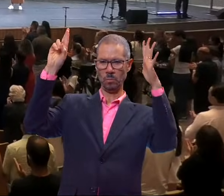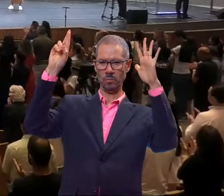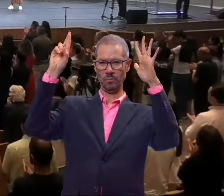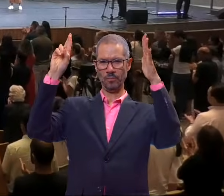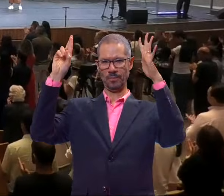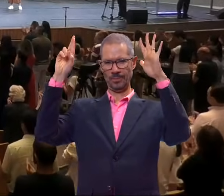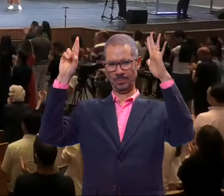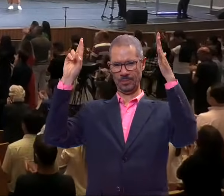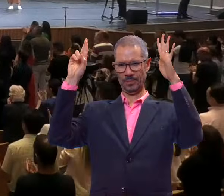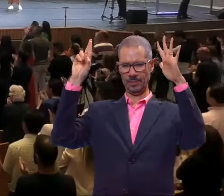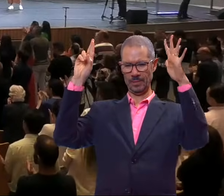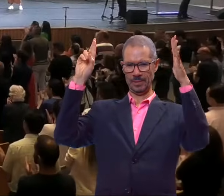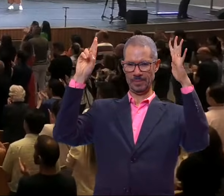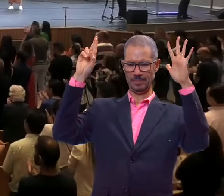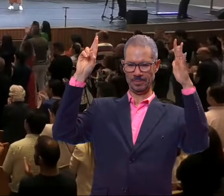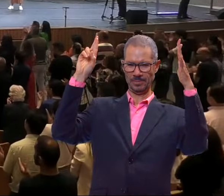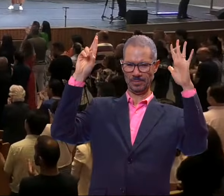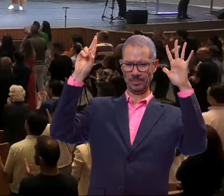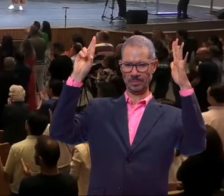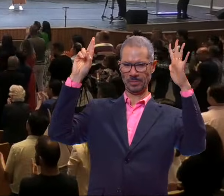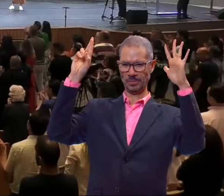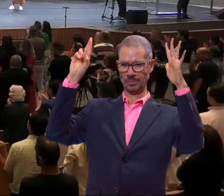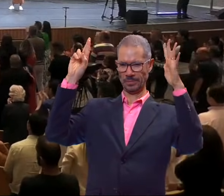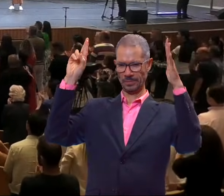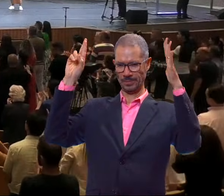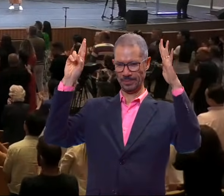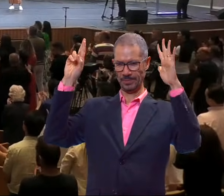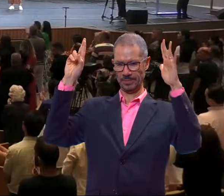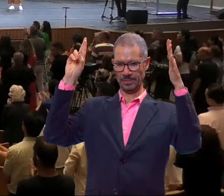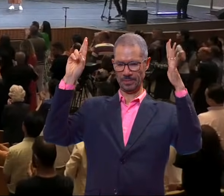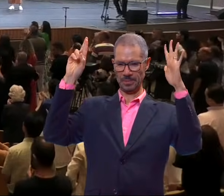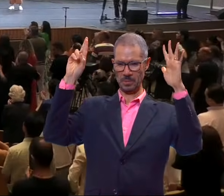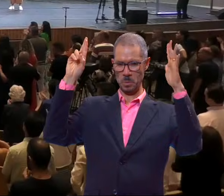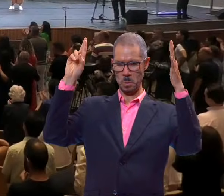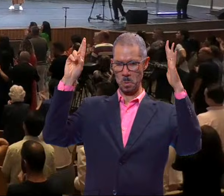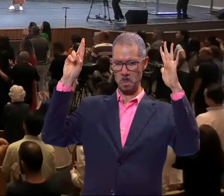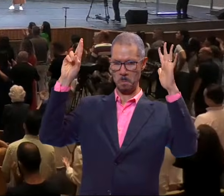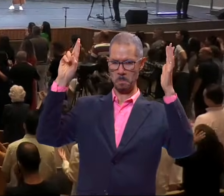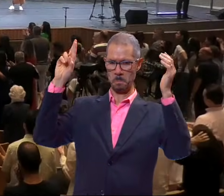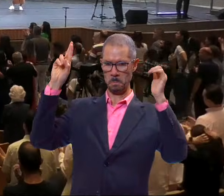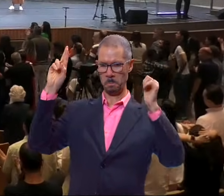Vamos cantar essa música. Te damos glória, aleluia.